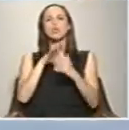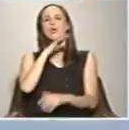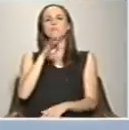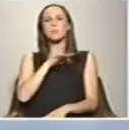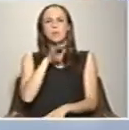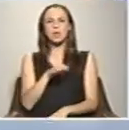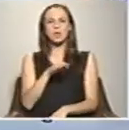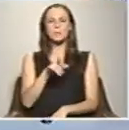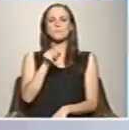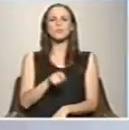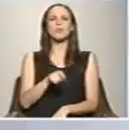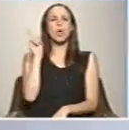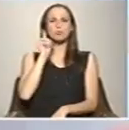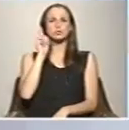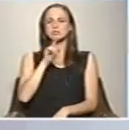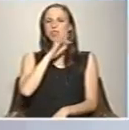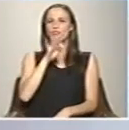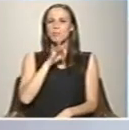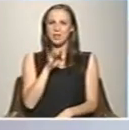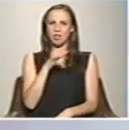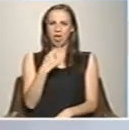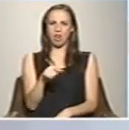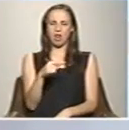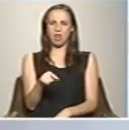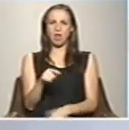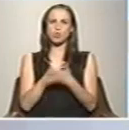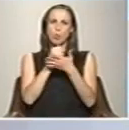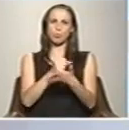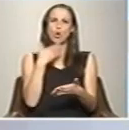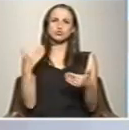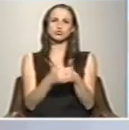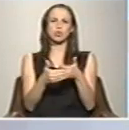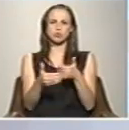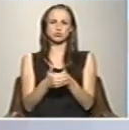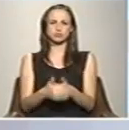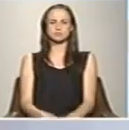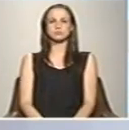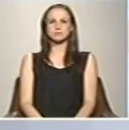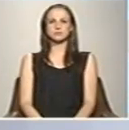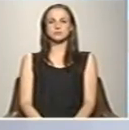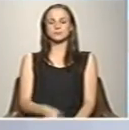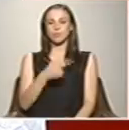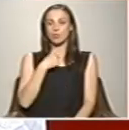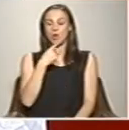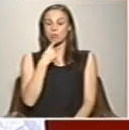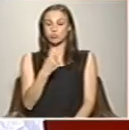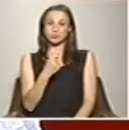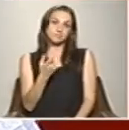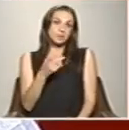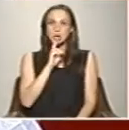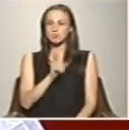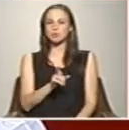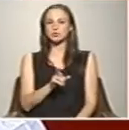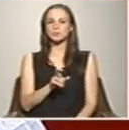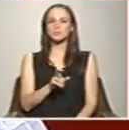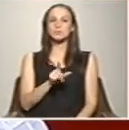papel que as famílias podem ter no apoio aos seus idosos. Eu retomava, e já pergunto a resposta, aquilo que o senhor Bernal